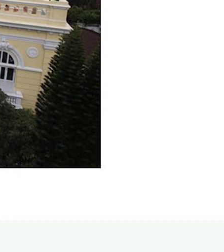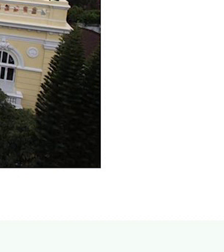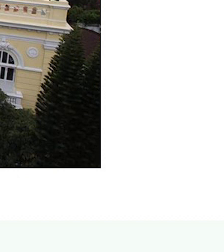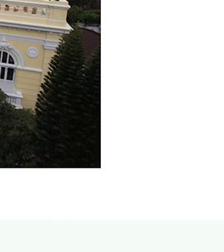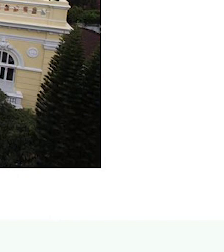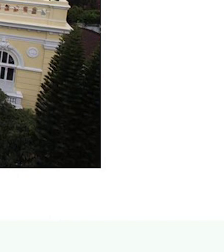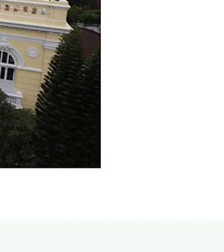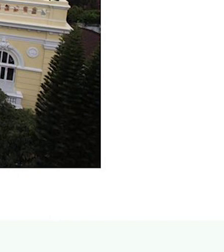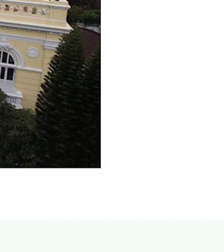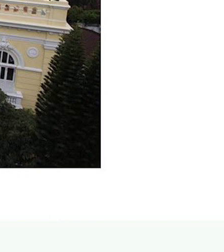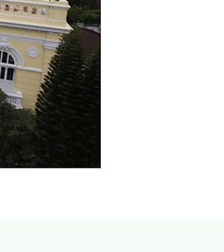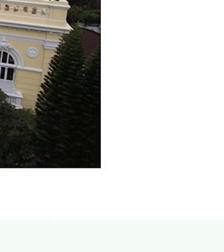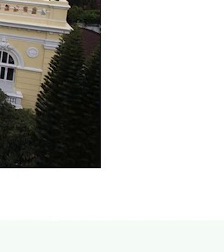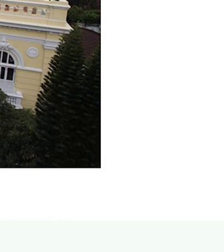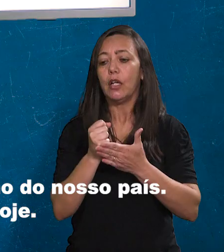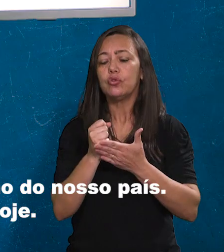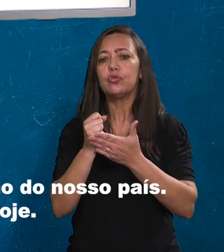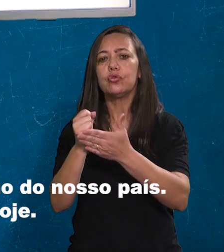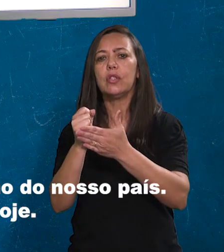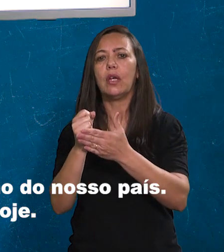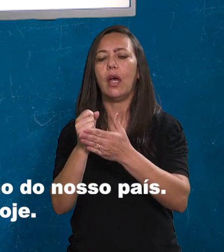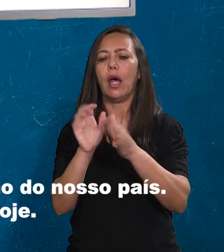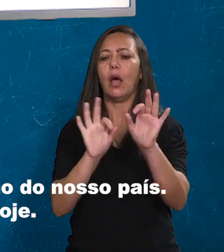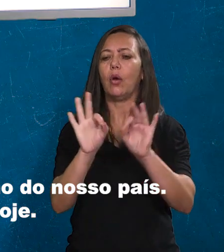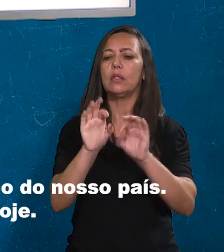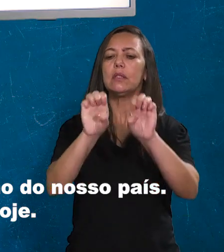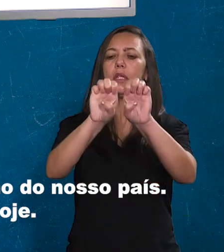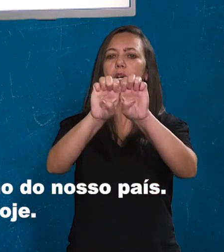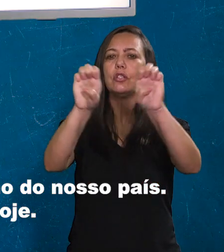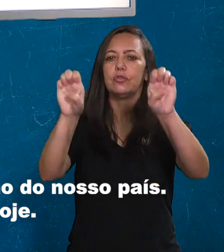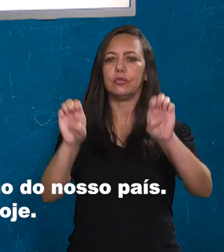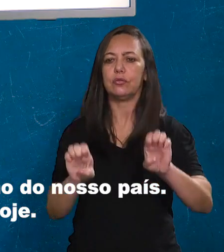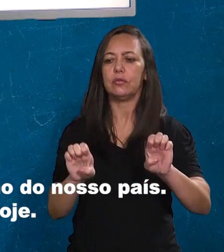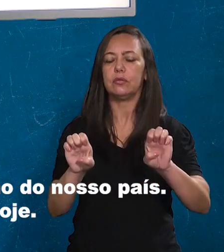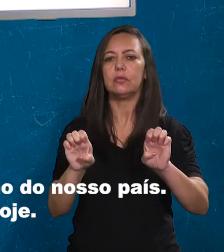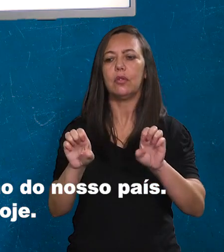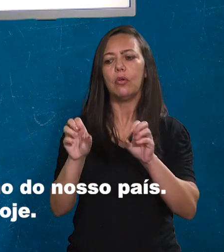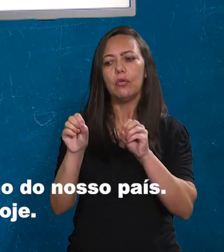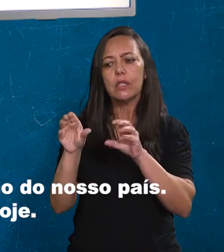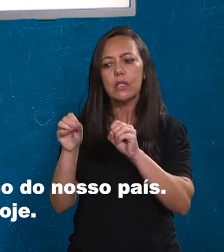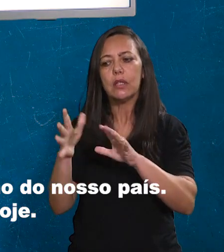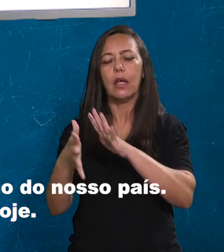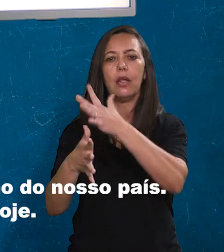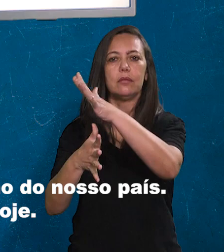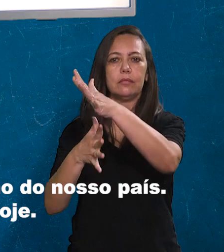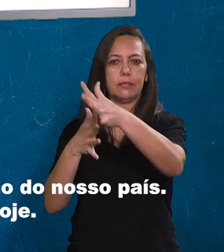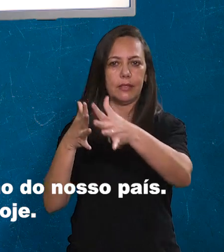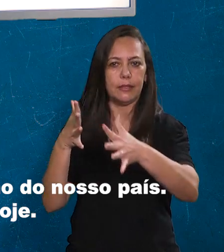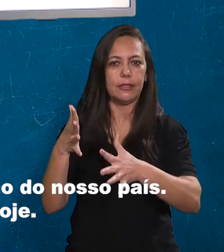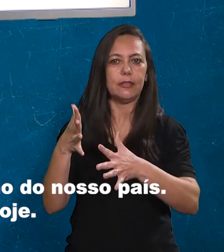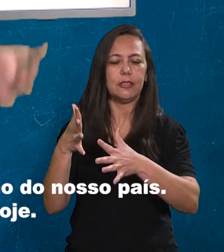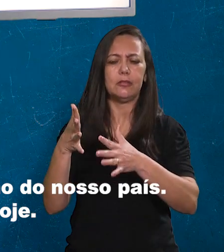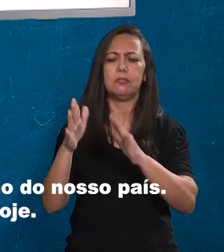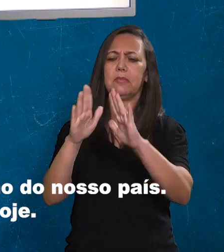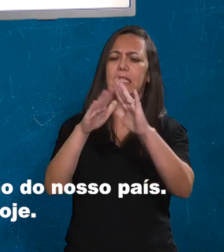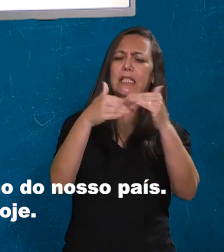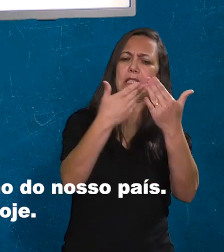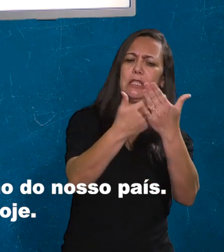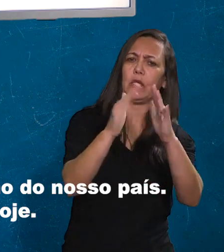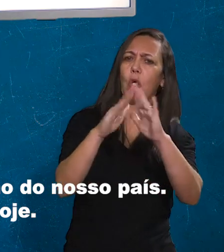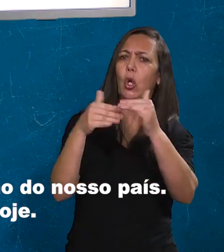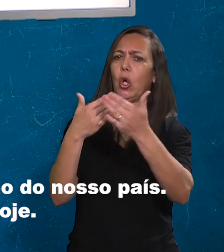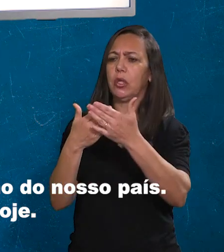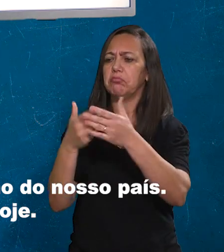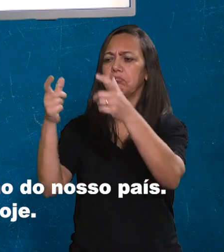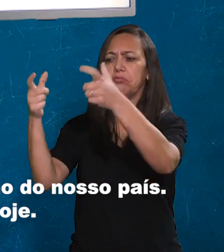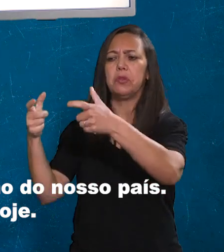por ajudar também na estruturação do ensino, né, da Libras nas escolas, nos